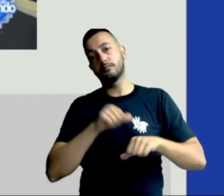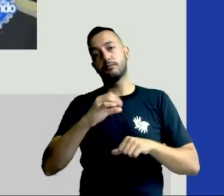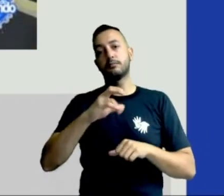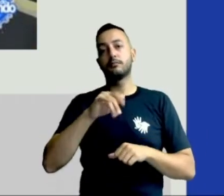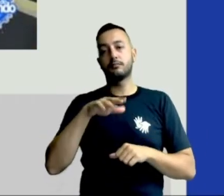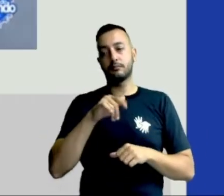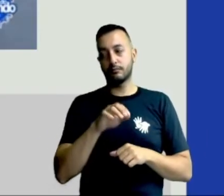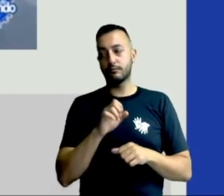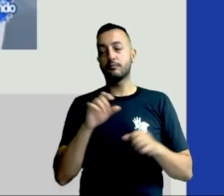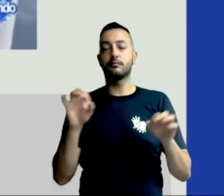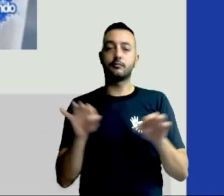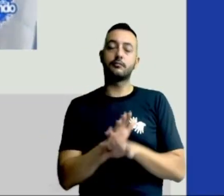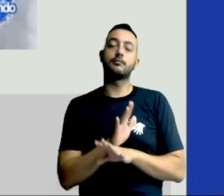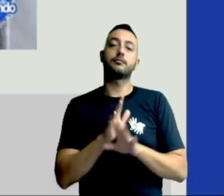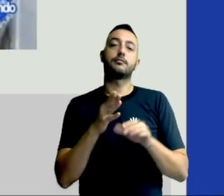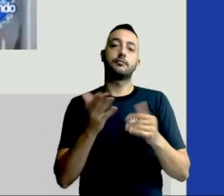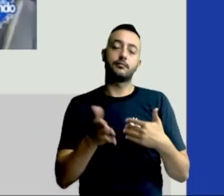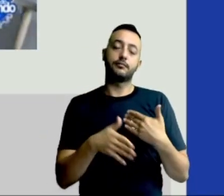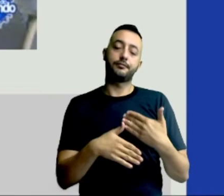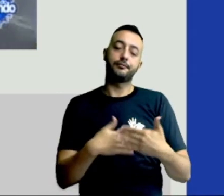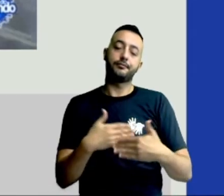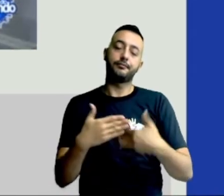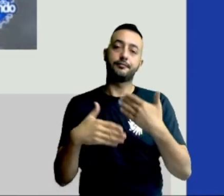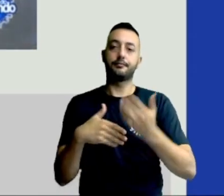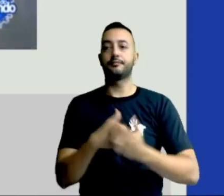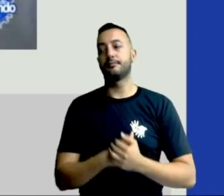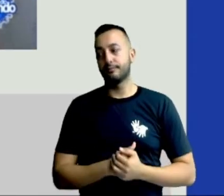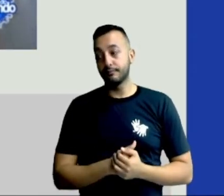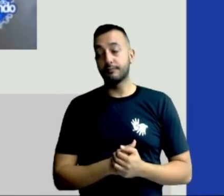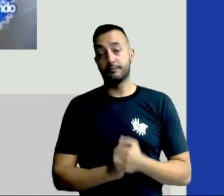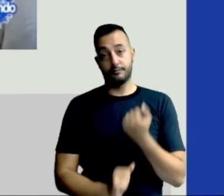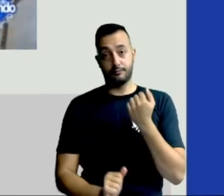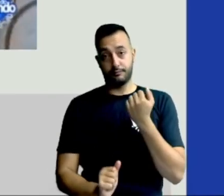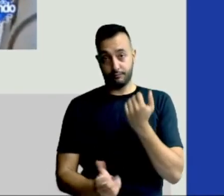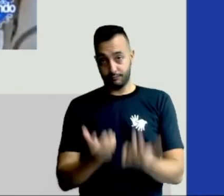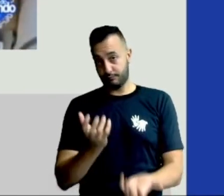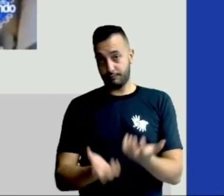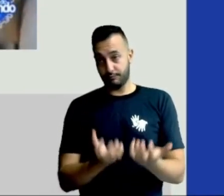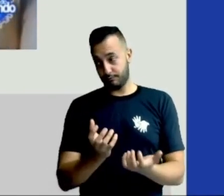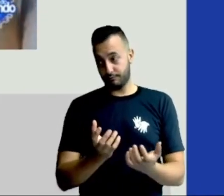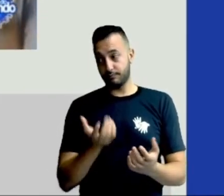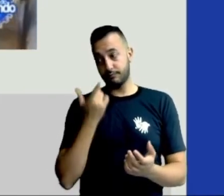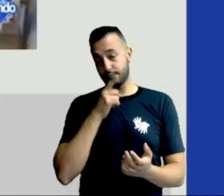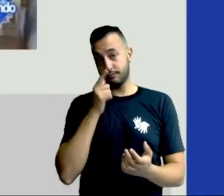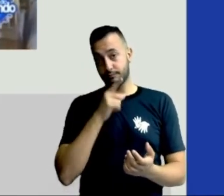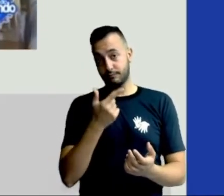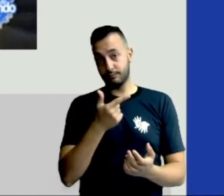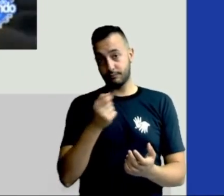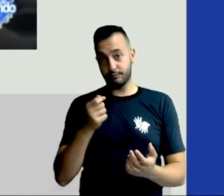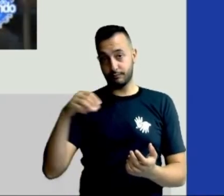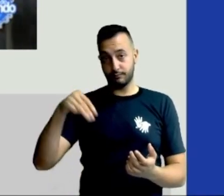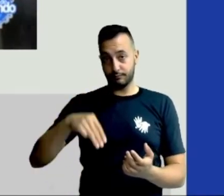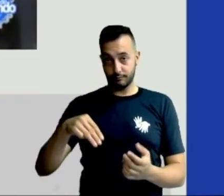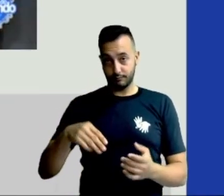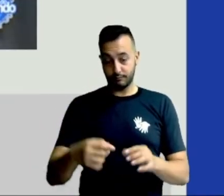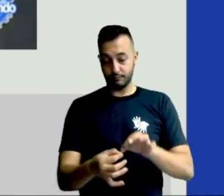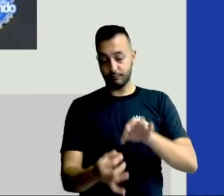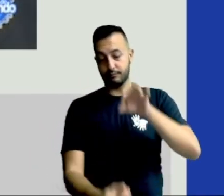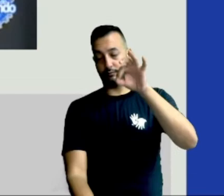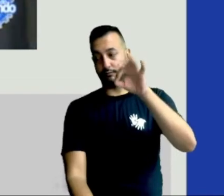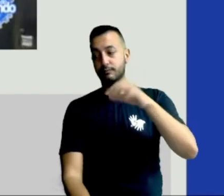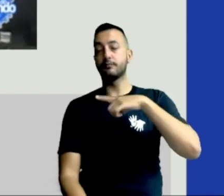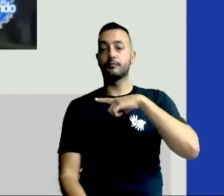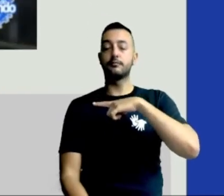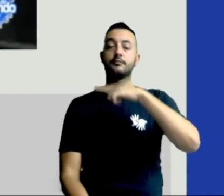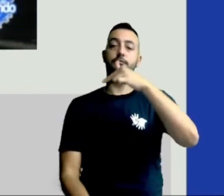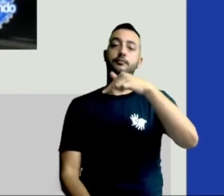é o produto acabado. É um processo contínuo. O forno fica mais ou menos uns 20 metros do chão. Ele tem 70 metros